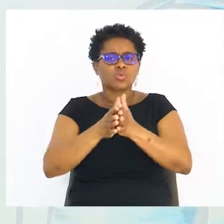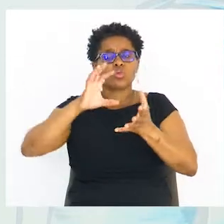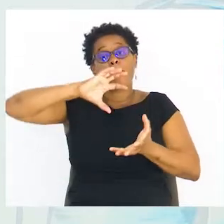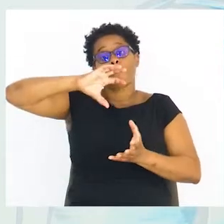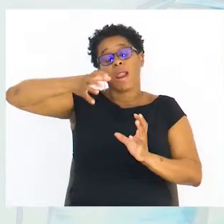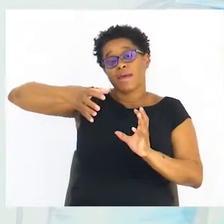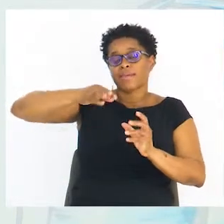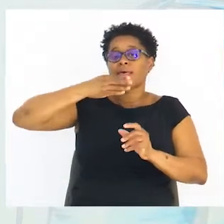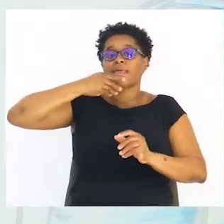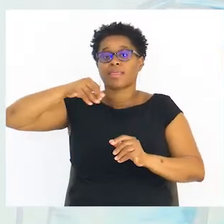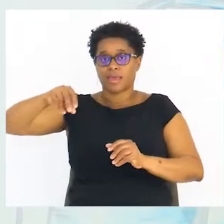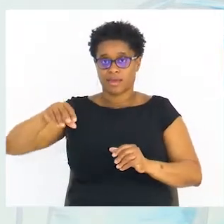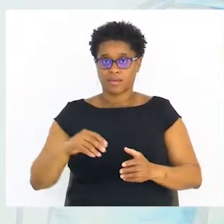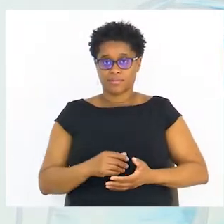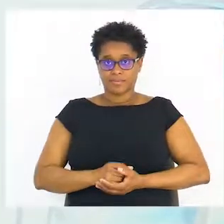Terra.